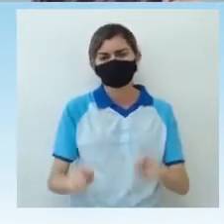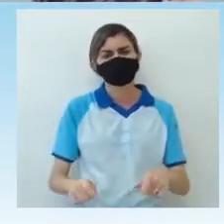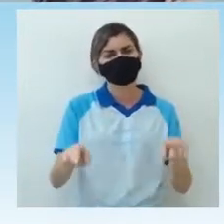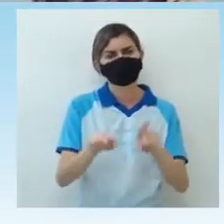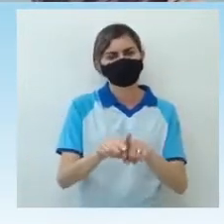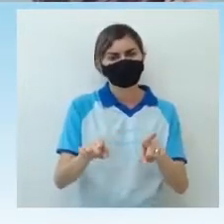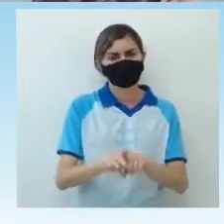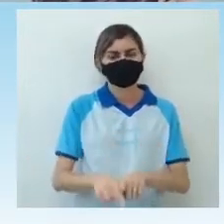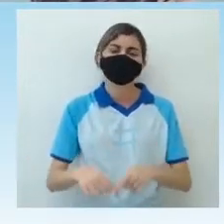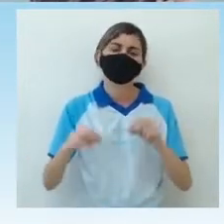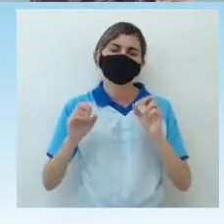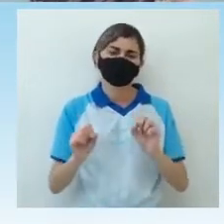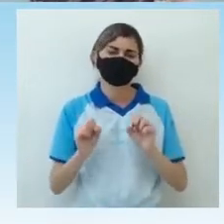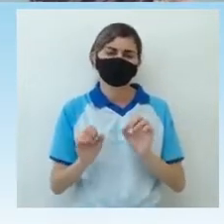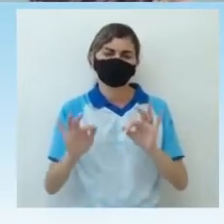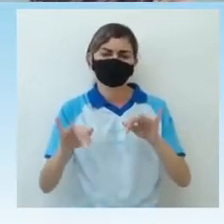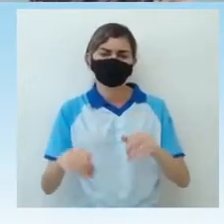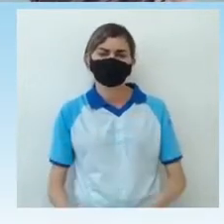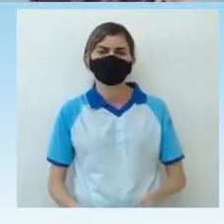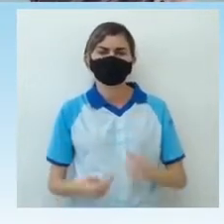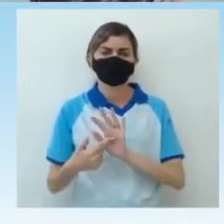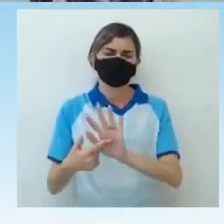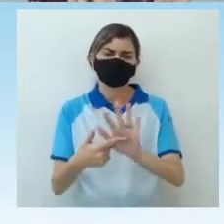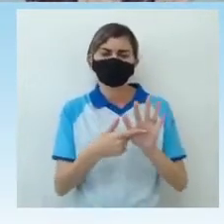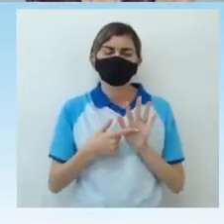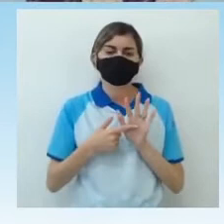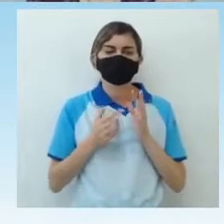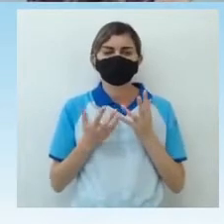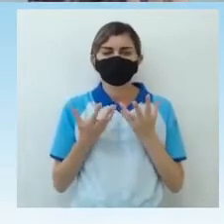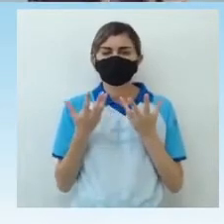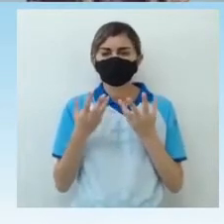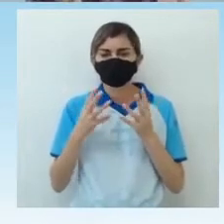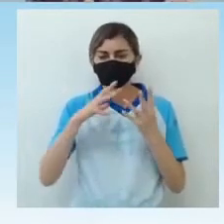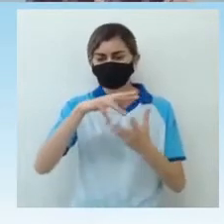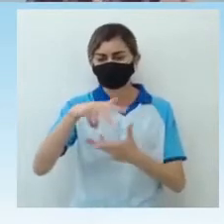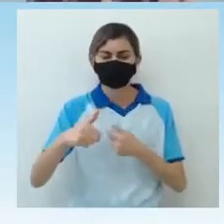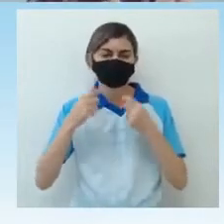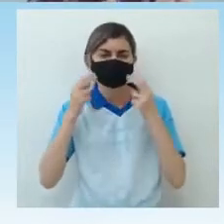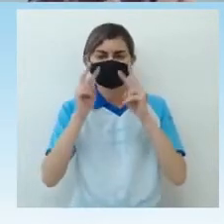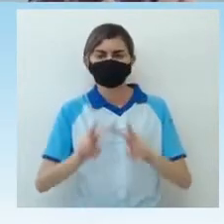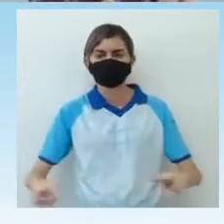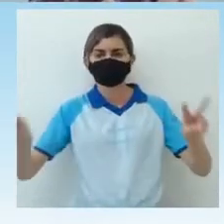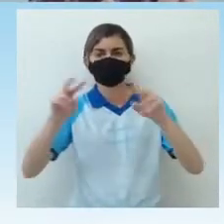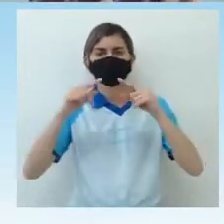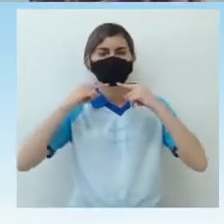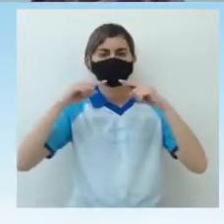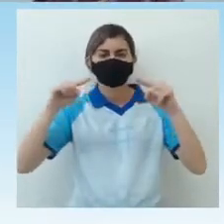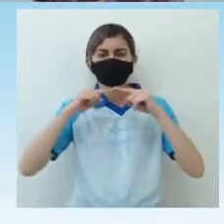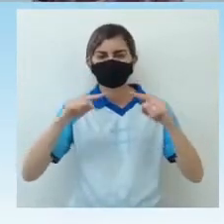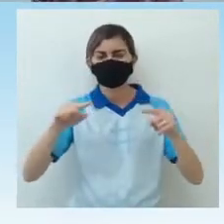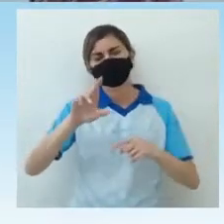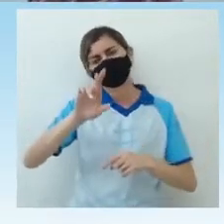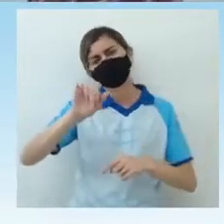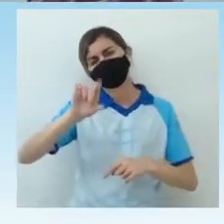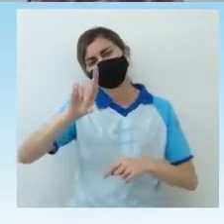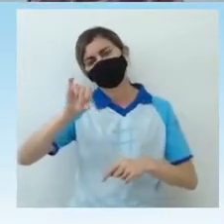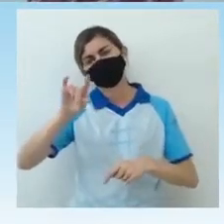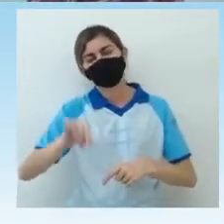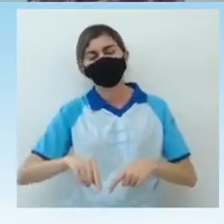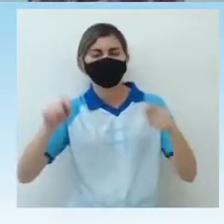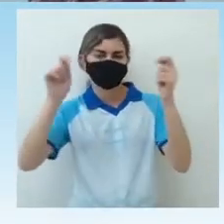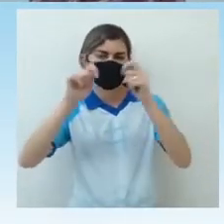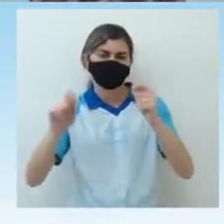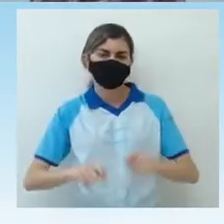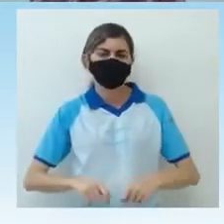finalidade transgressora, expondo ao mundo uma visão crítica e nem sempre agradável da realidade. Então, se a arte é uma